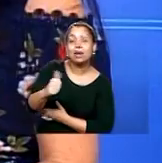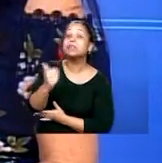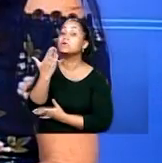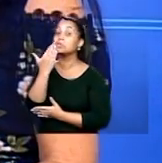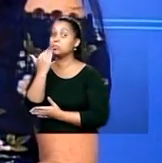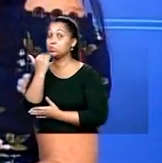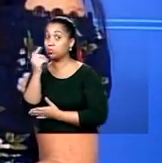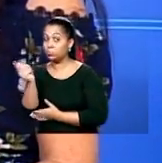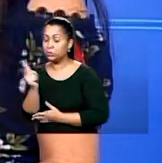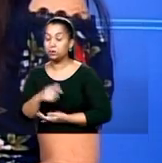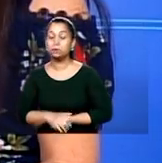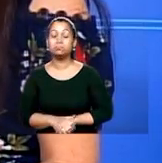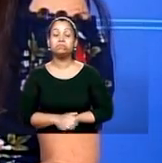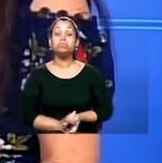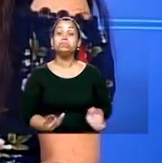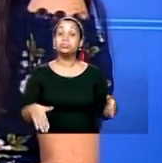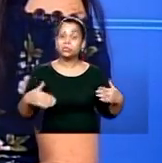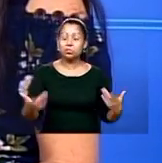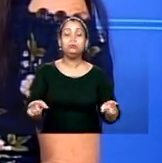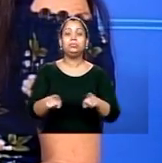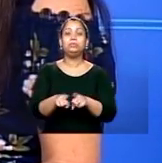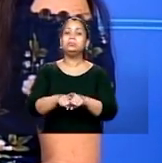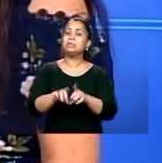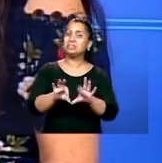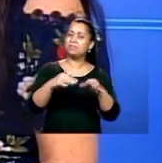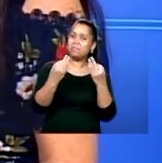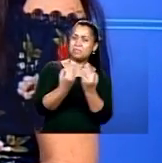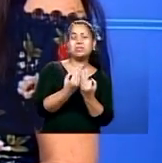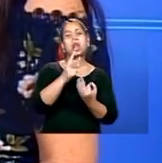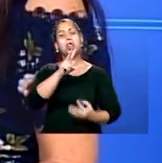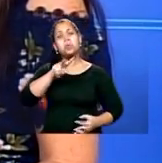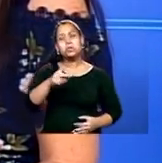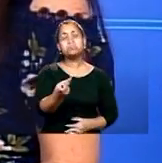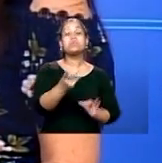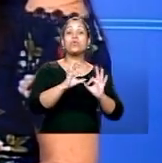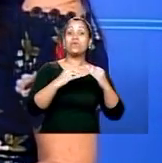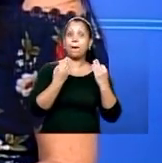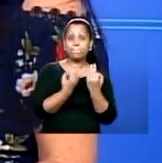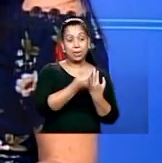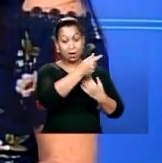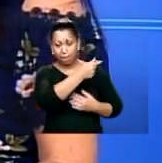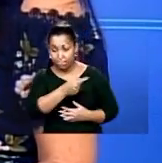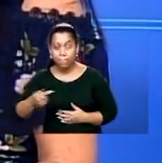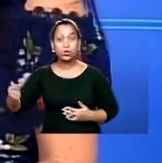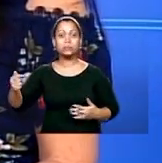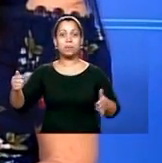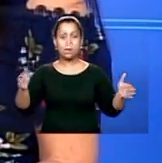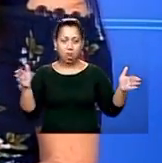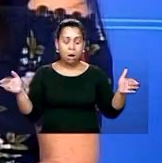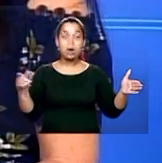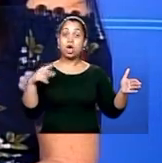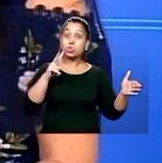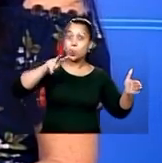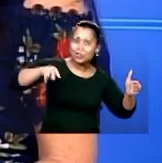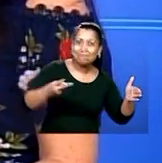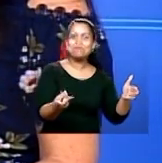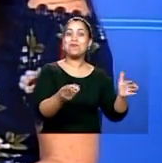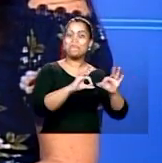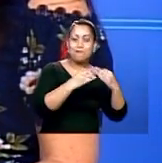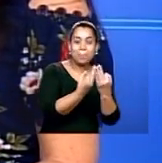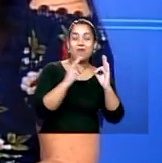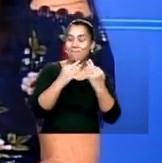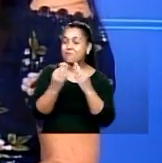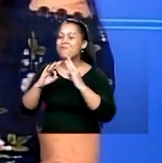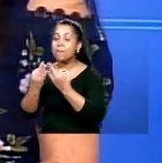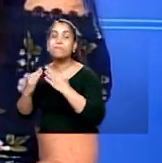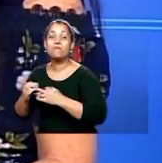desses alimentos. E as famílias, em torno de 2.000 famílias por semana que nós atendemos, e a logística disso, a